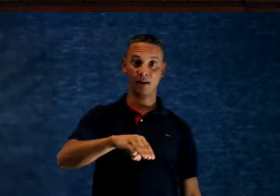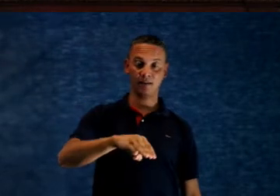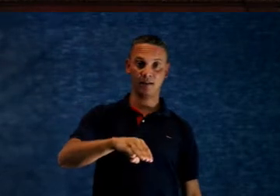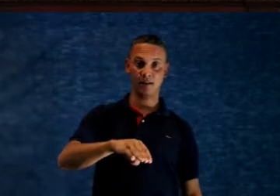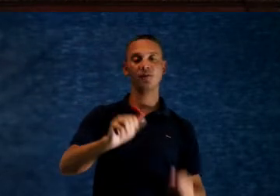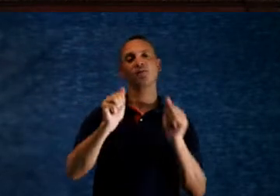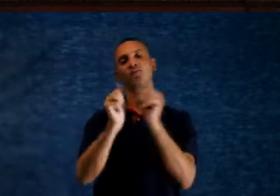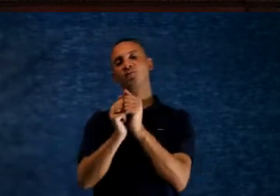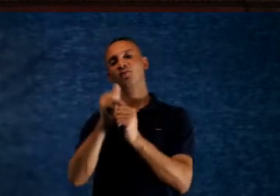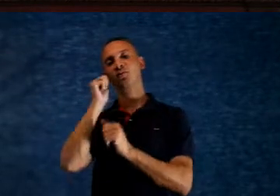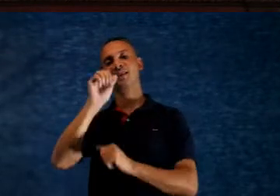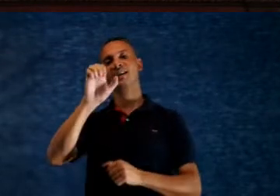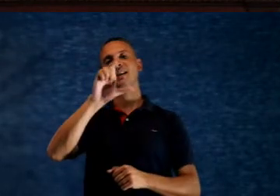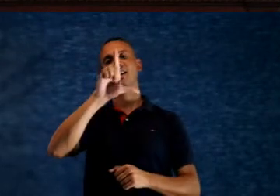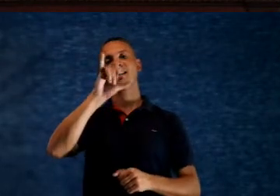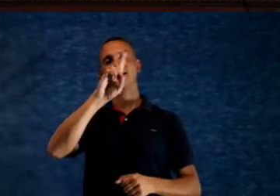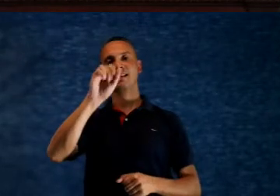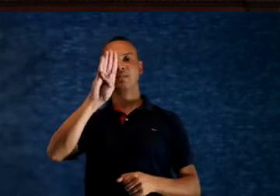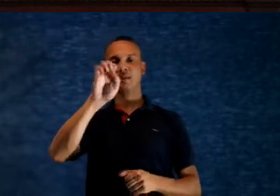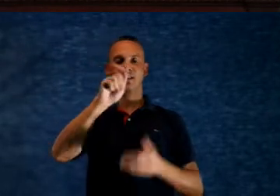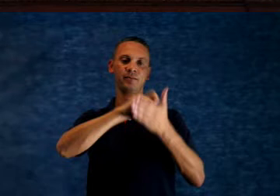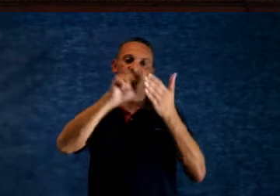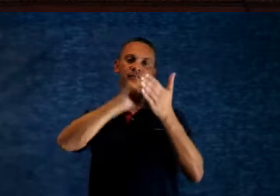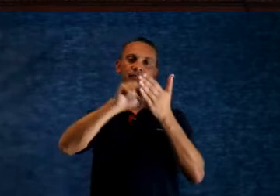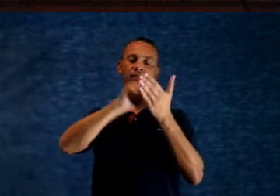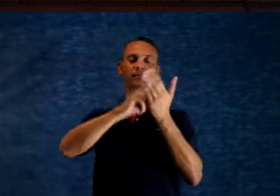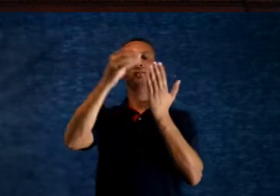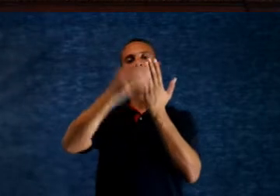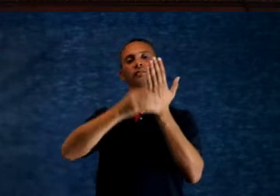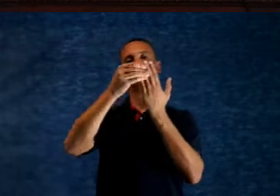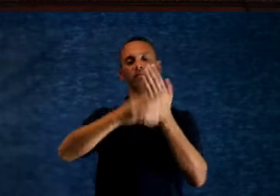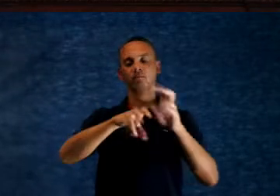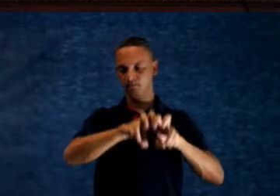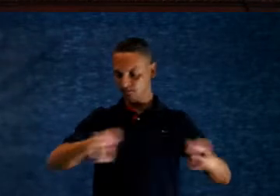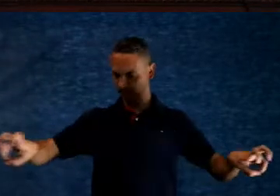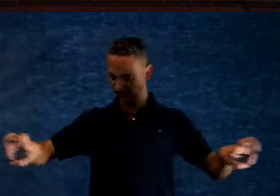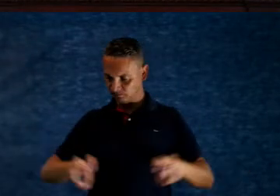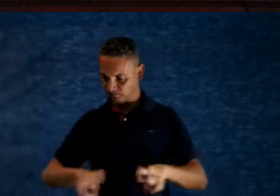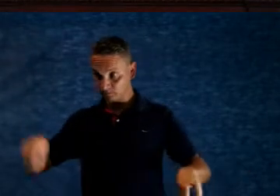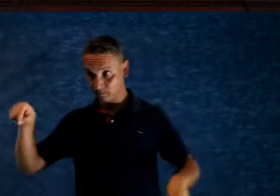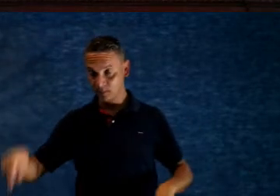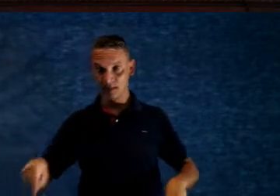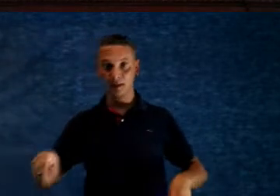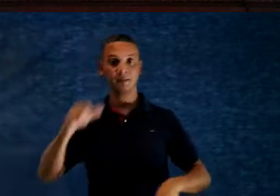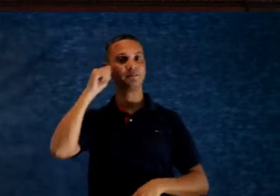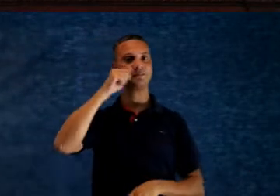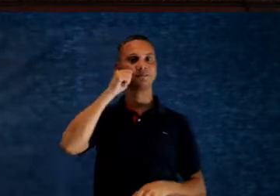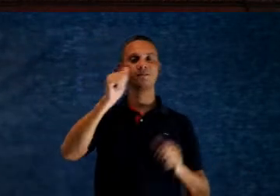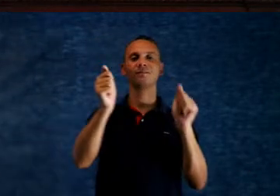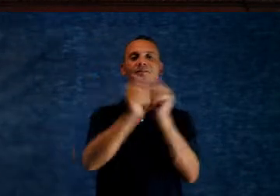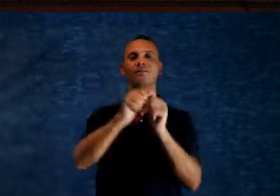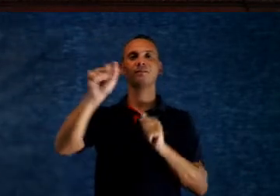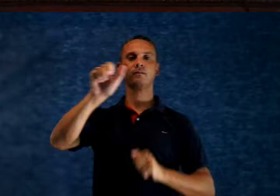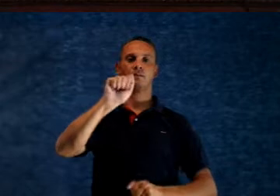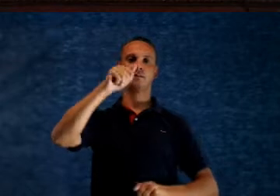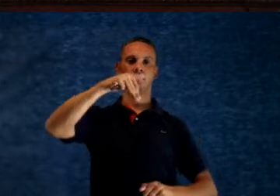Elizabeth Renault, Ieda Prates Bernes e Maria José de Queiroz, compõe hoje o quadro feminino da Academia